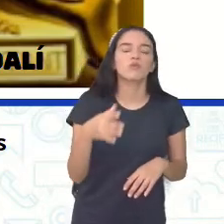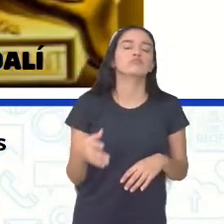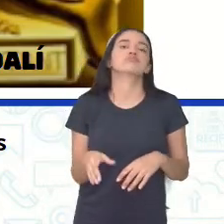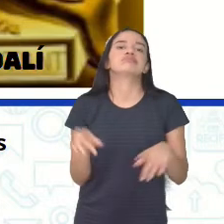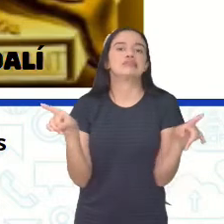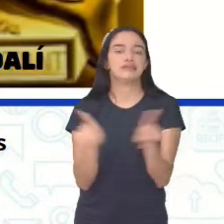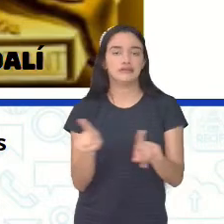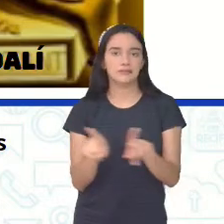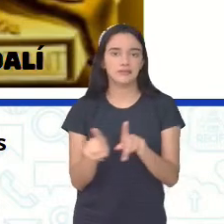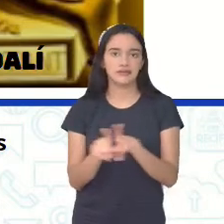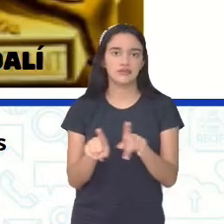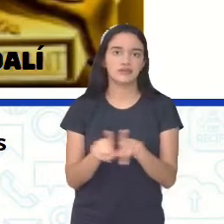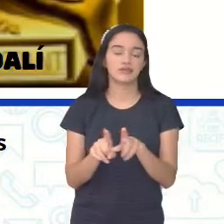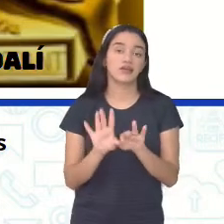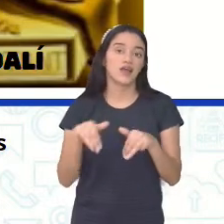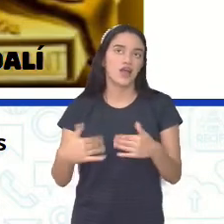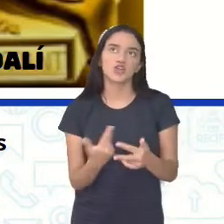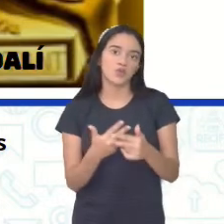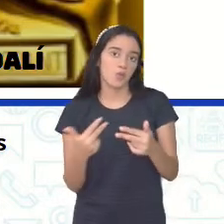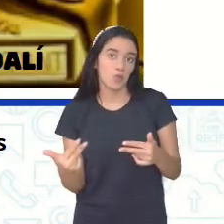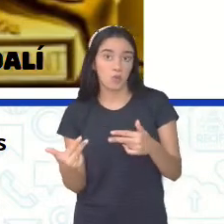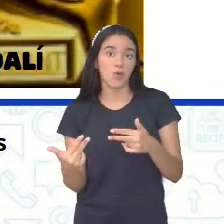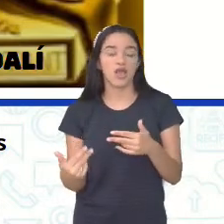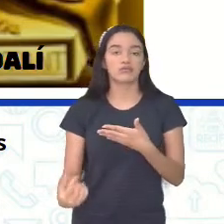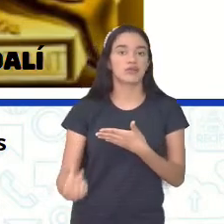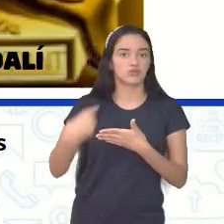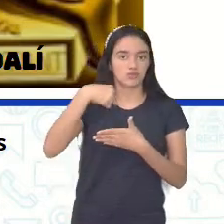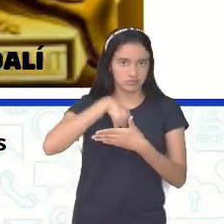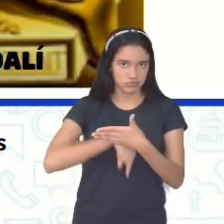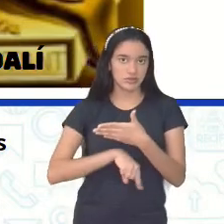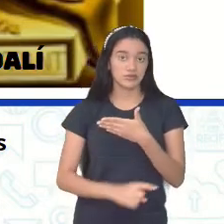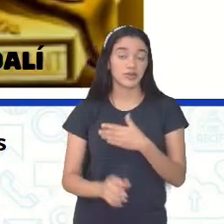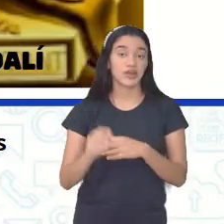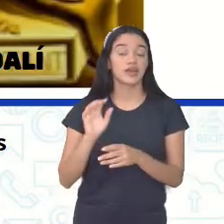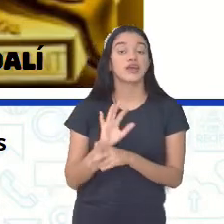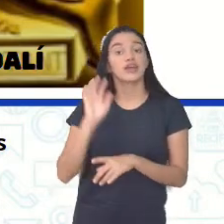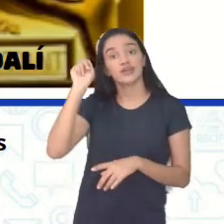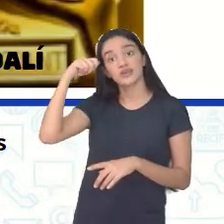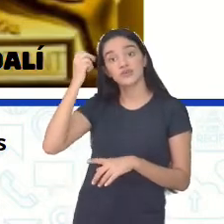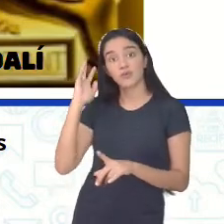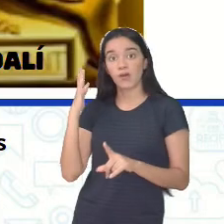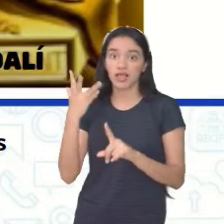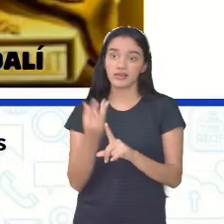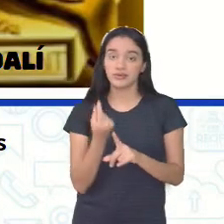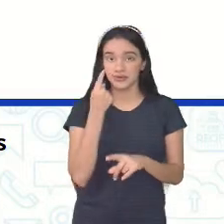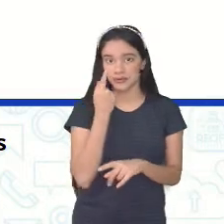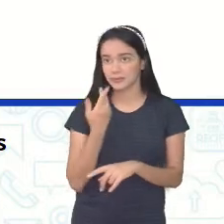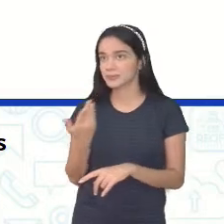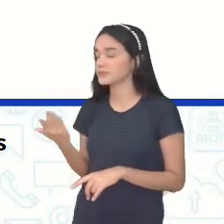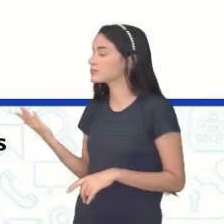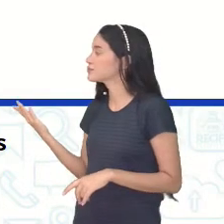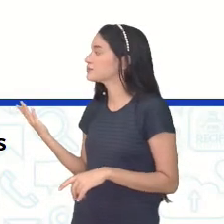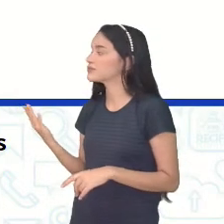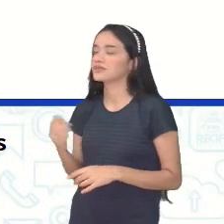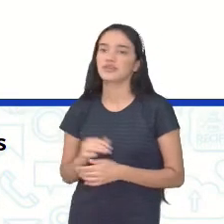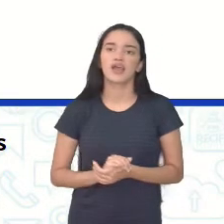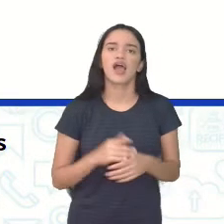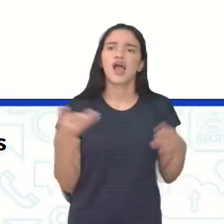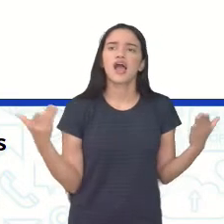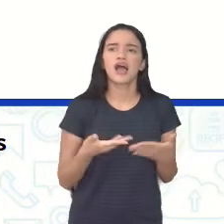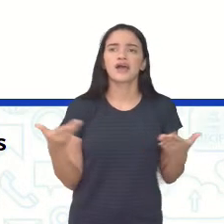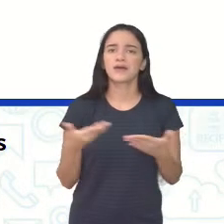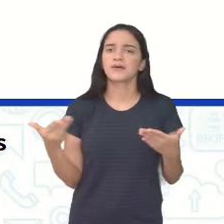nome a gente não usa exatamente para vocês não fazerem essa confusão. confusão. Então, aí vocês estão vendo que o artista, já existia a